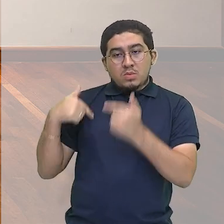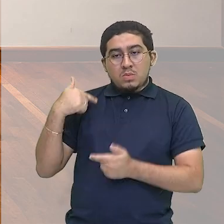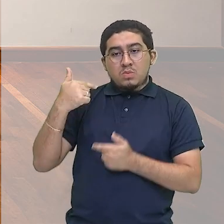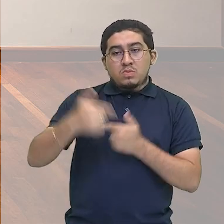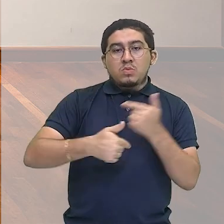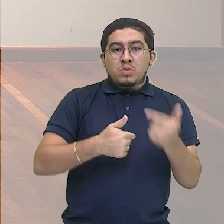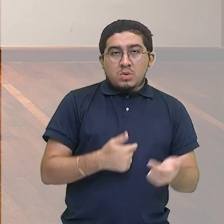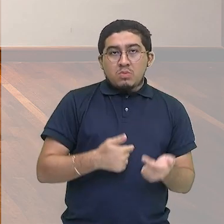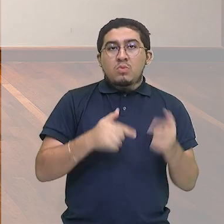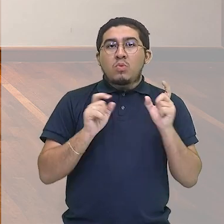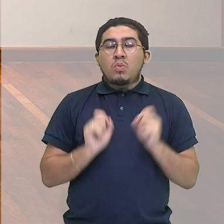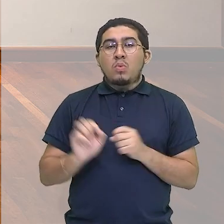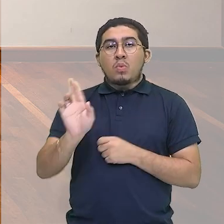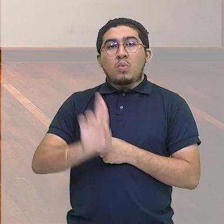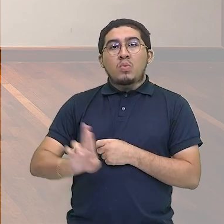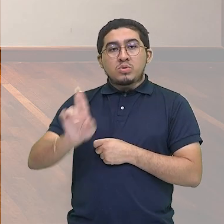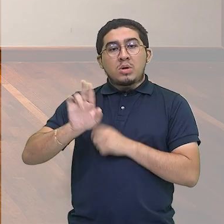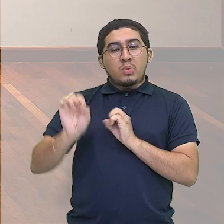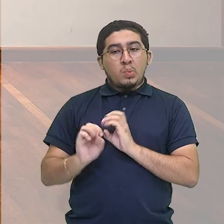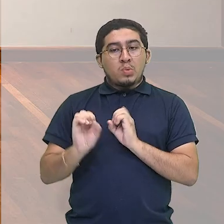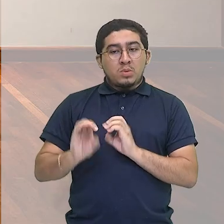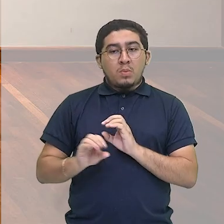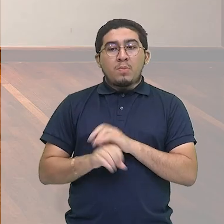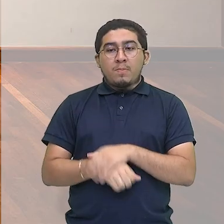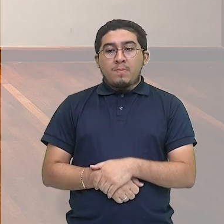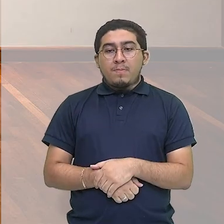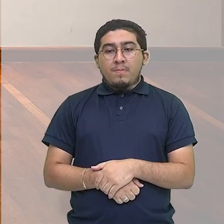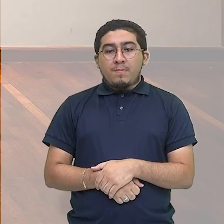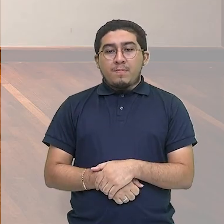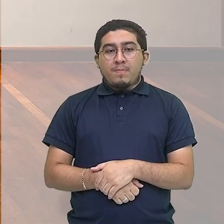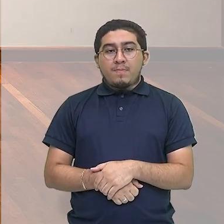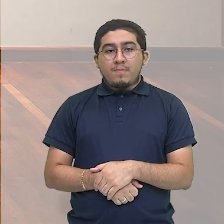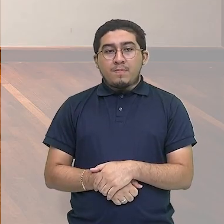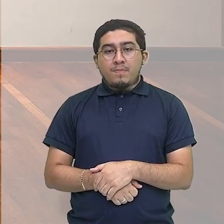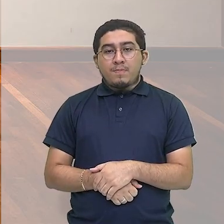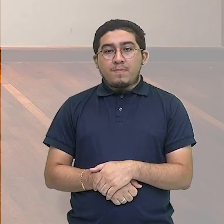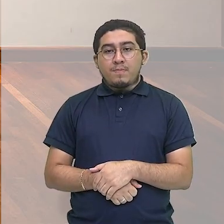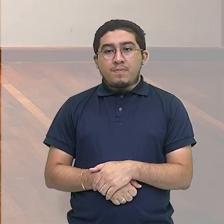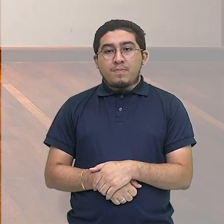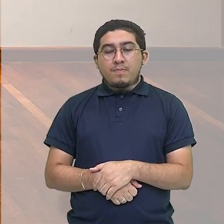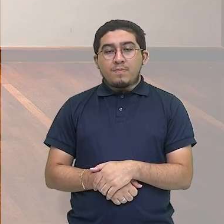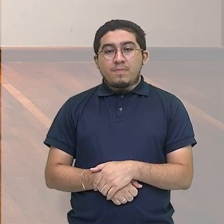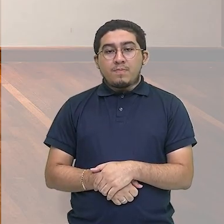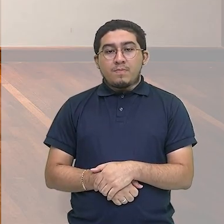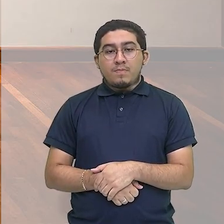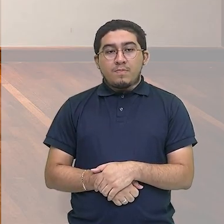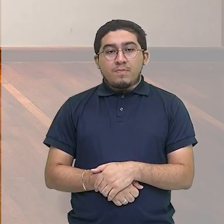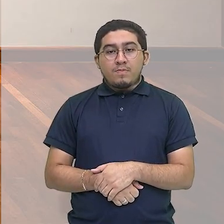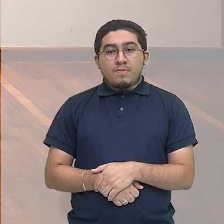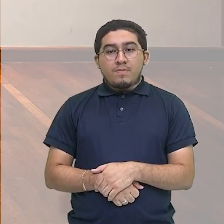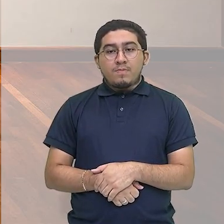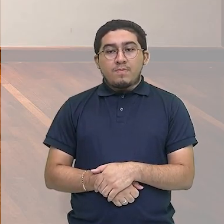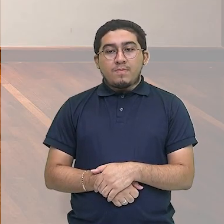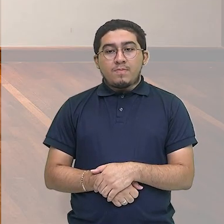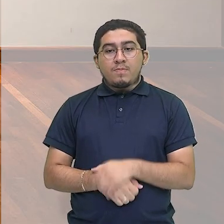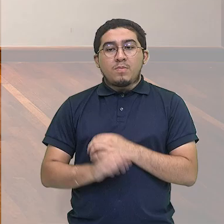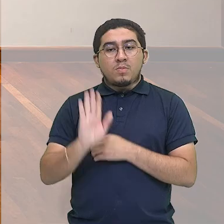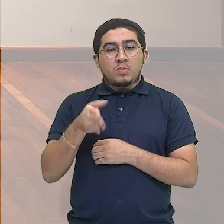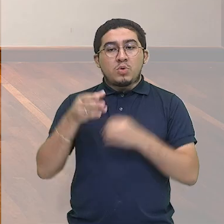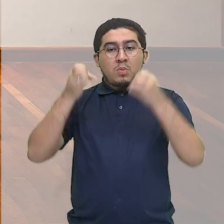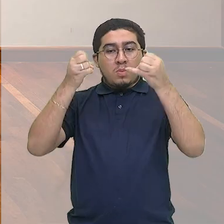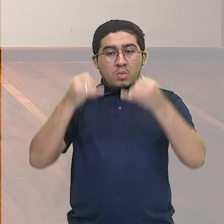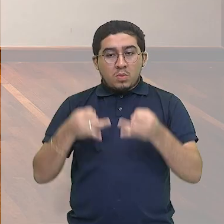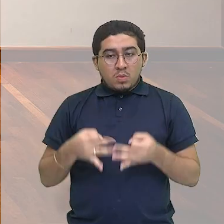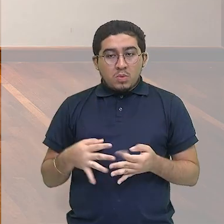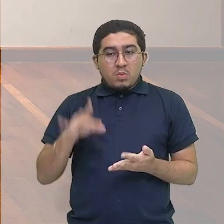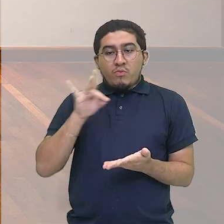geração através da educação, certo? E aí, como nós falamos do Durkheim com os fatos